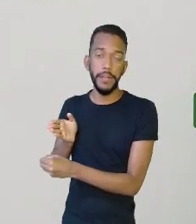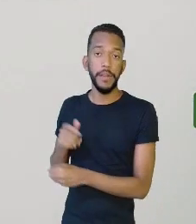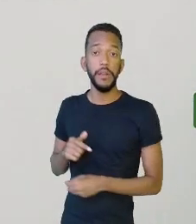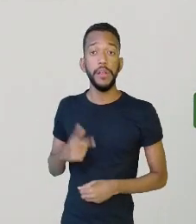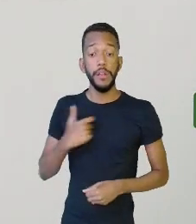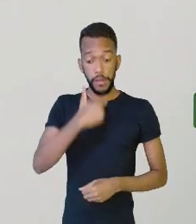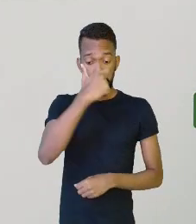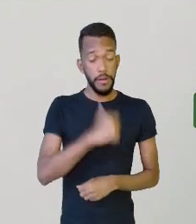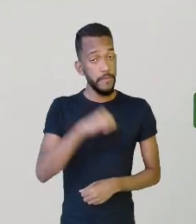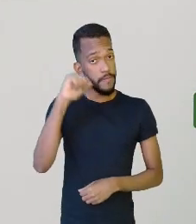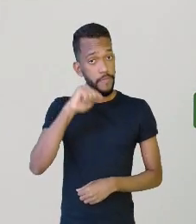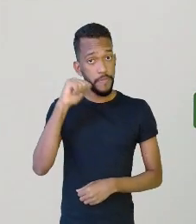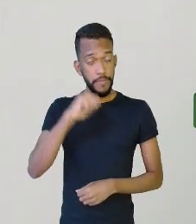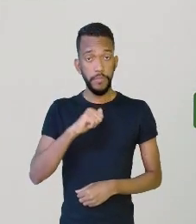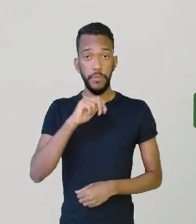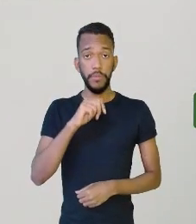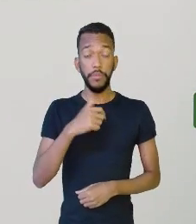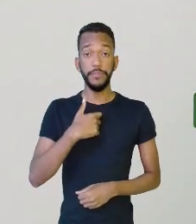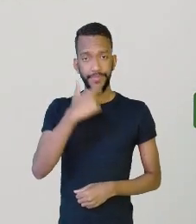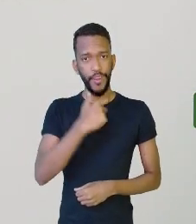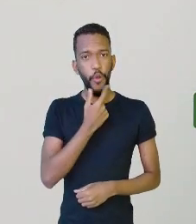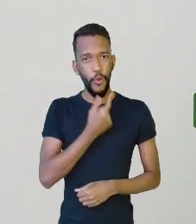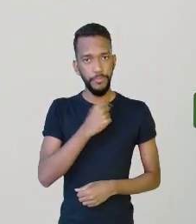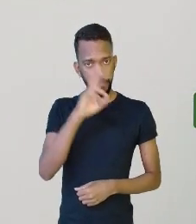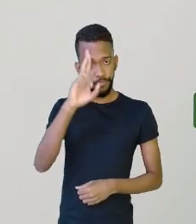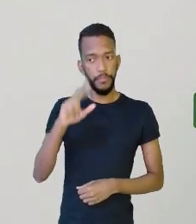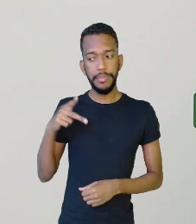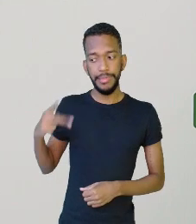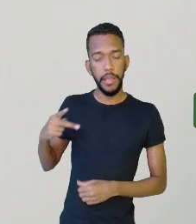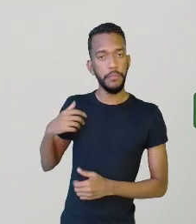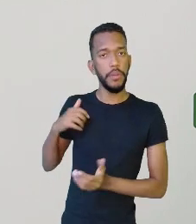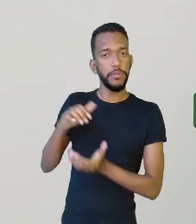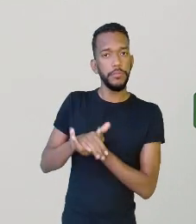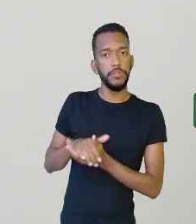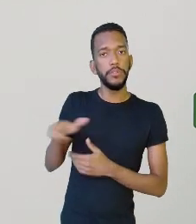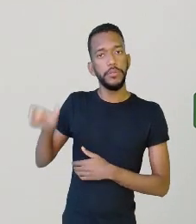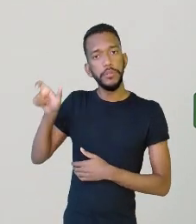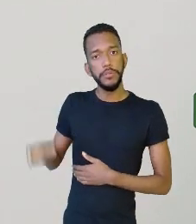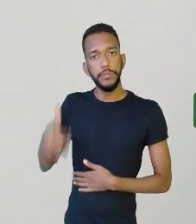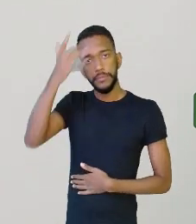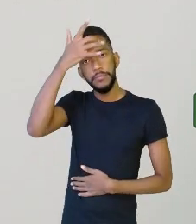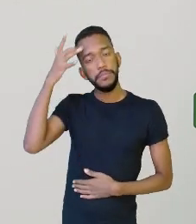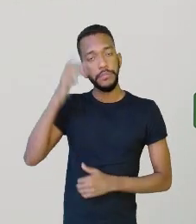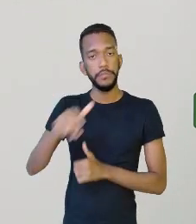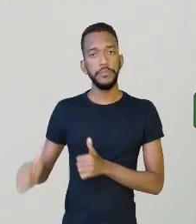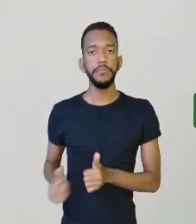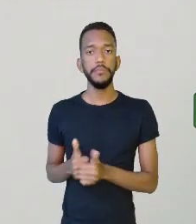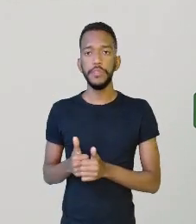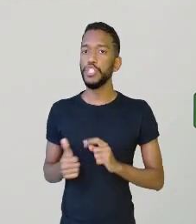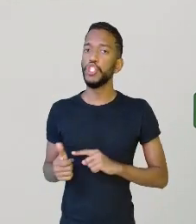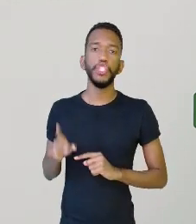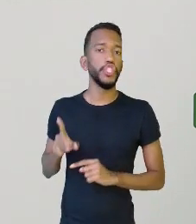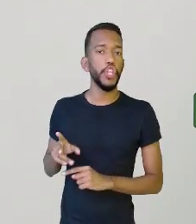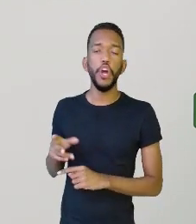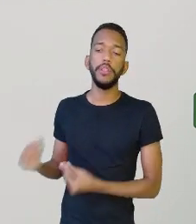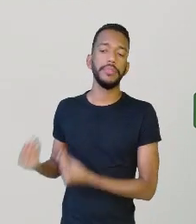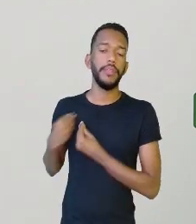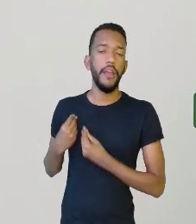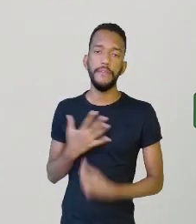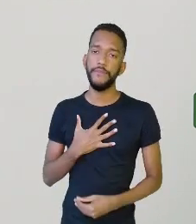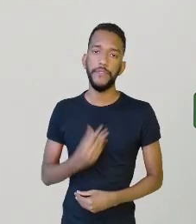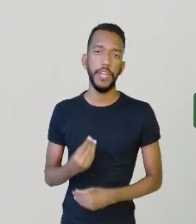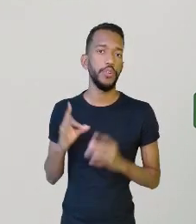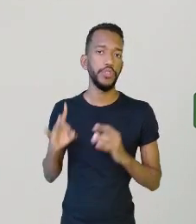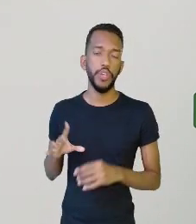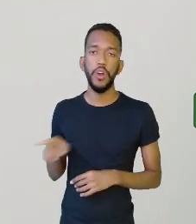do senhor do engenho era exclusivamente a figura daquela pessoa que era para reproduzir, que era para dar filhos.